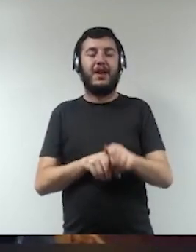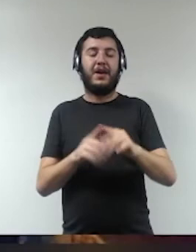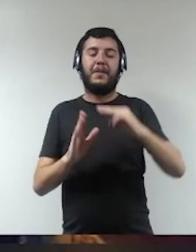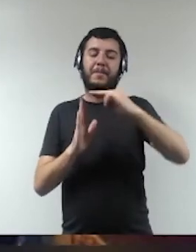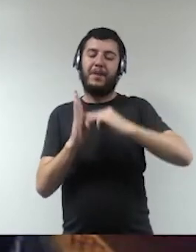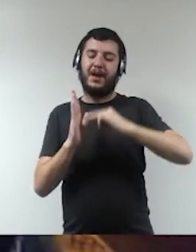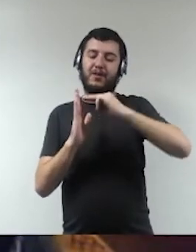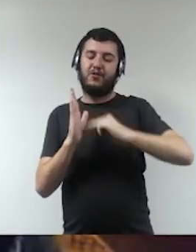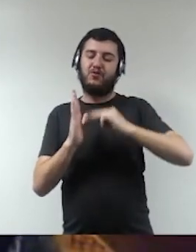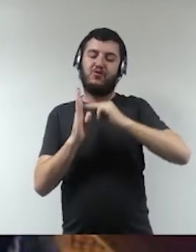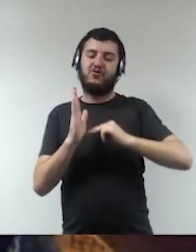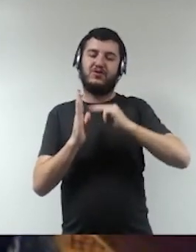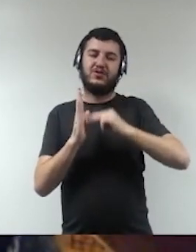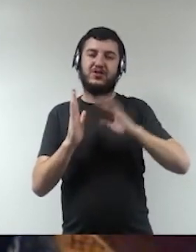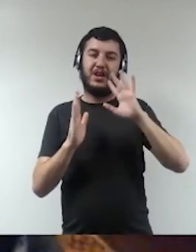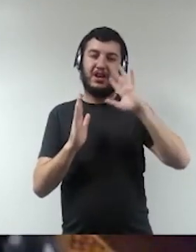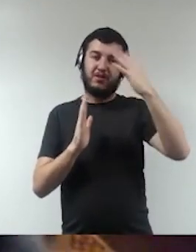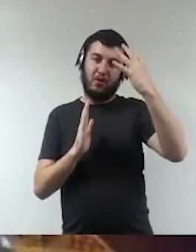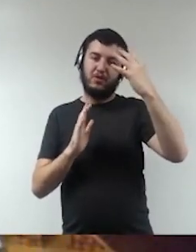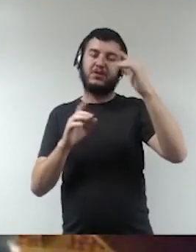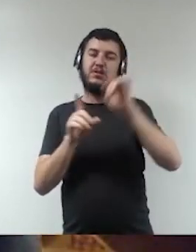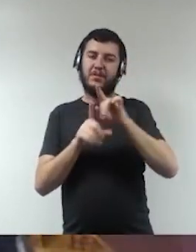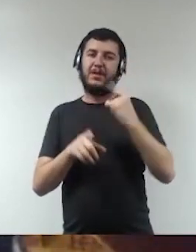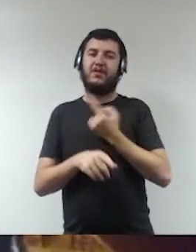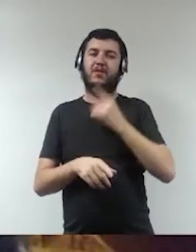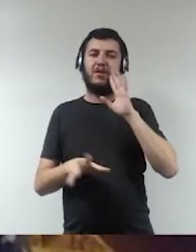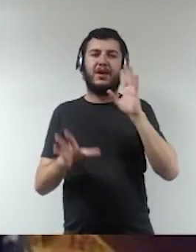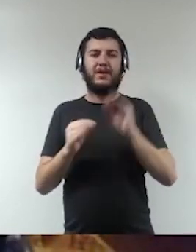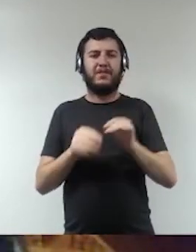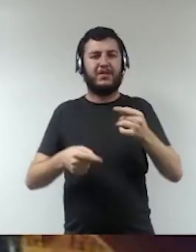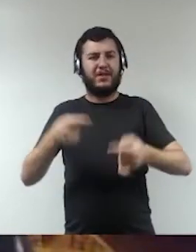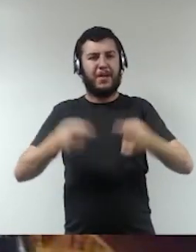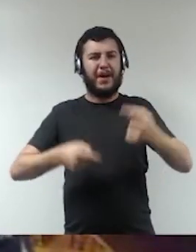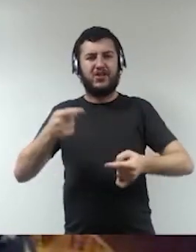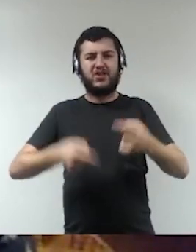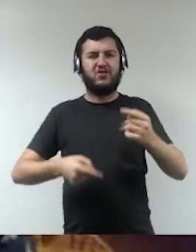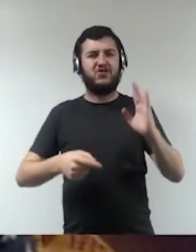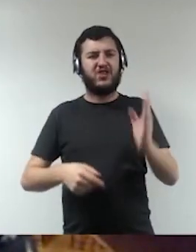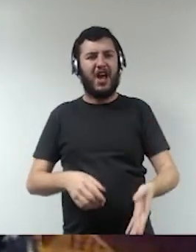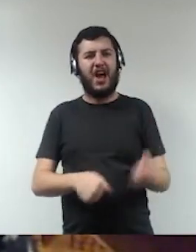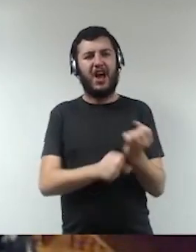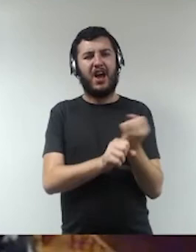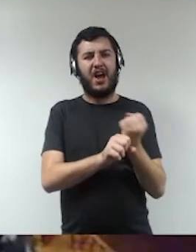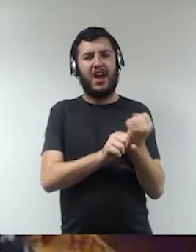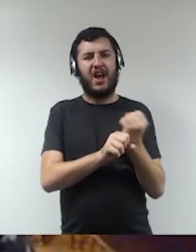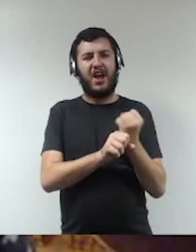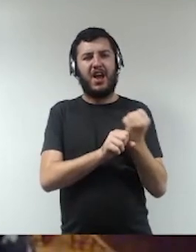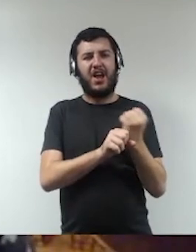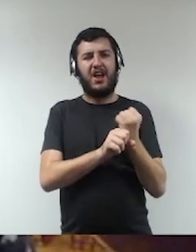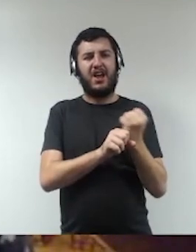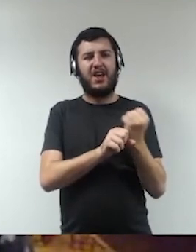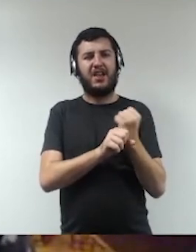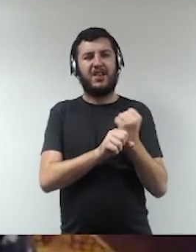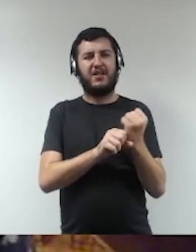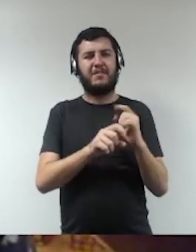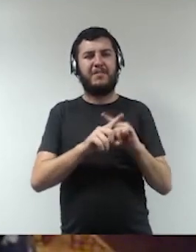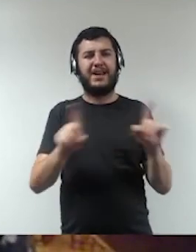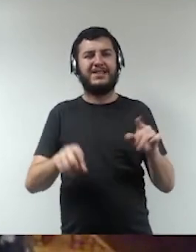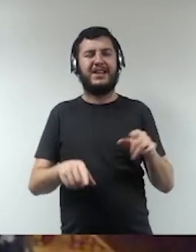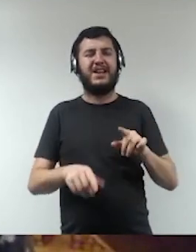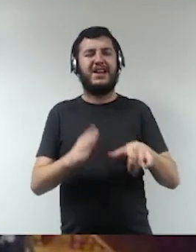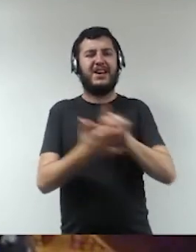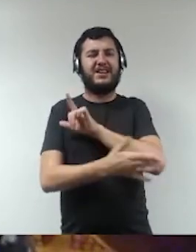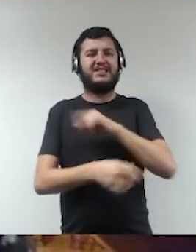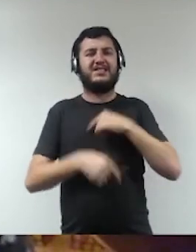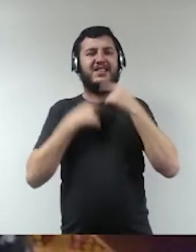de resolução de disputas, que já são debatidos há muitos anos, mas nunca o campo foi tão fértil. Curiosamente, num momento